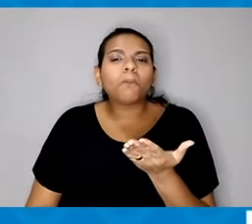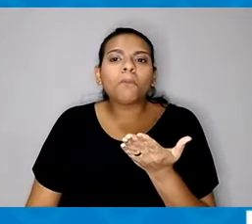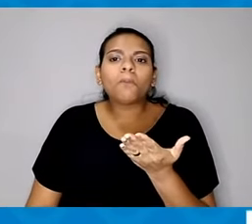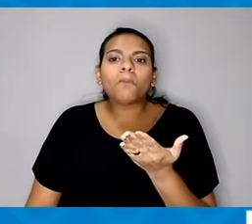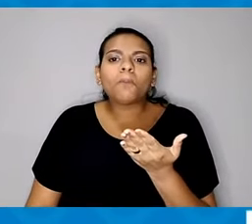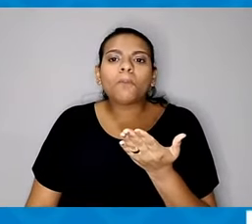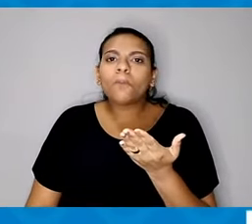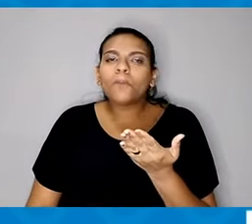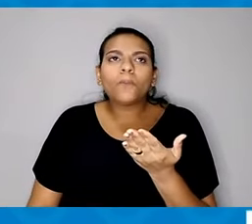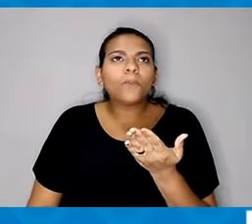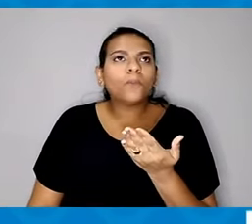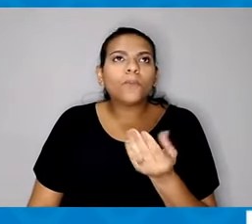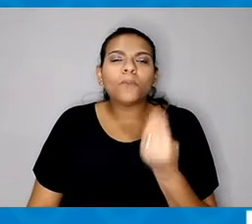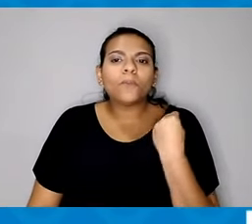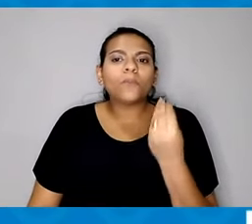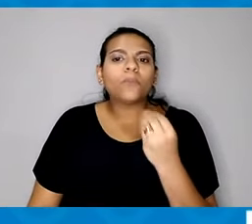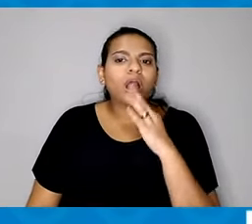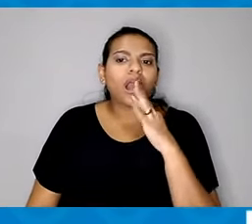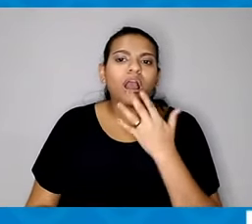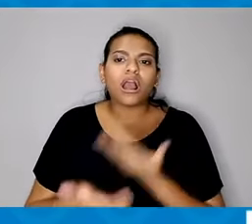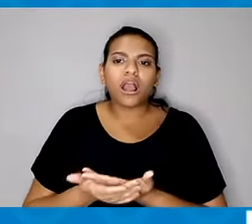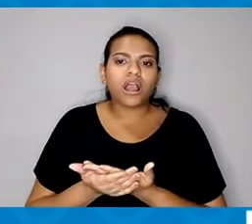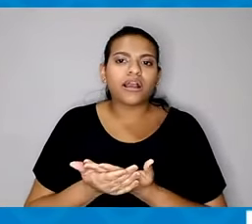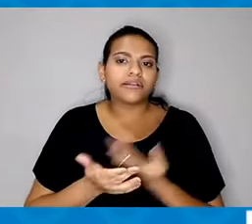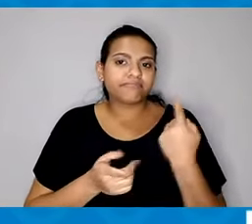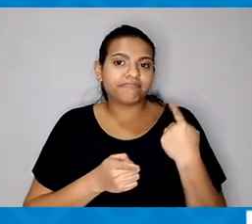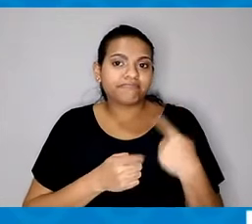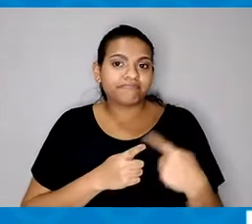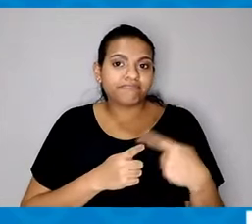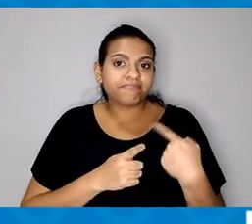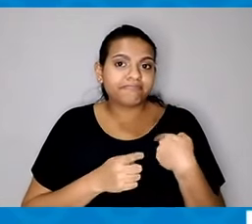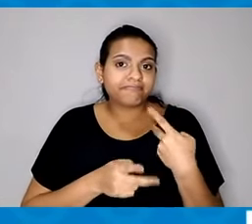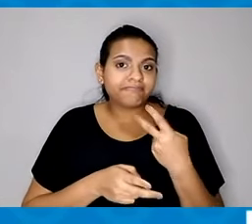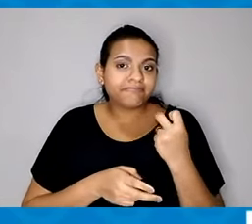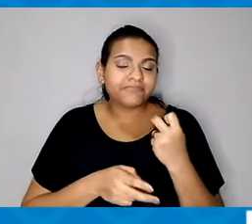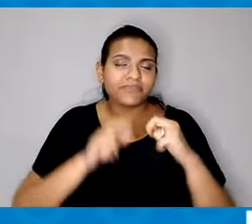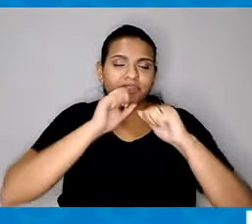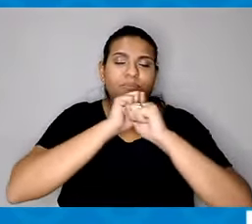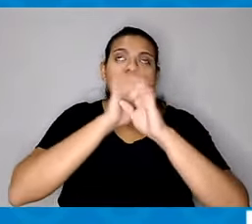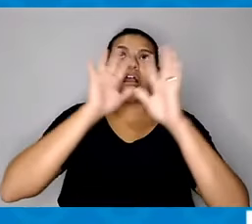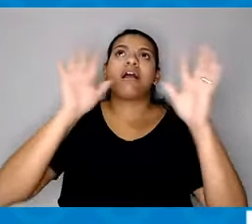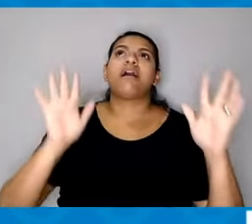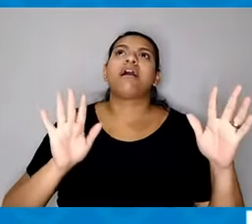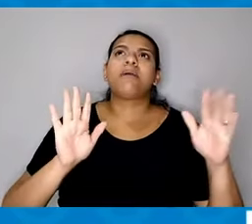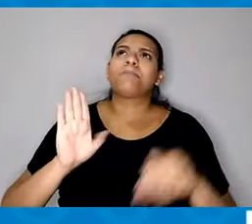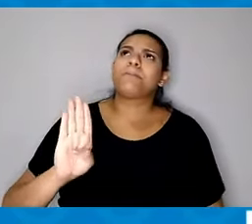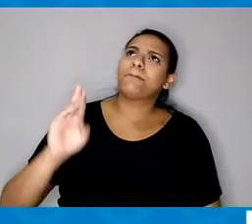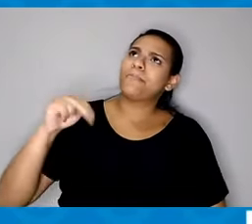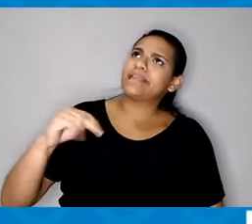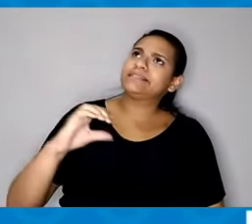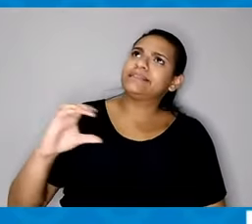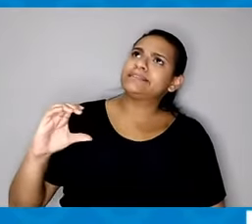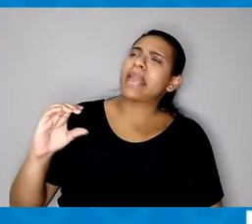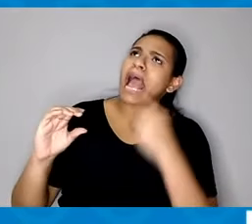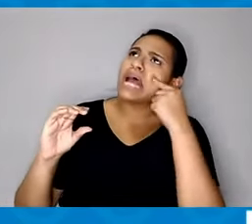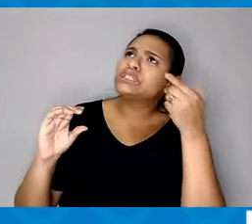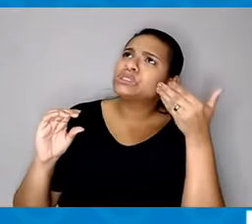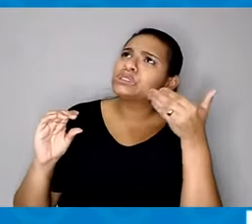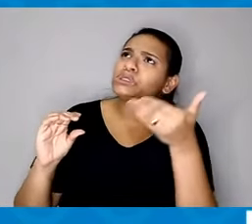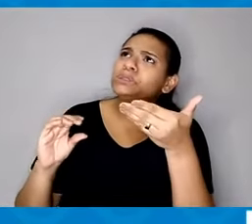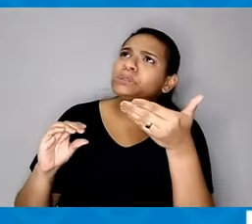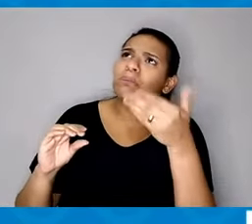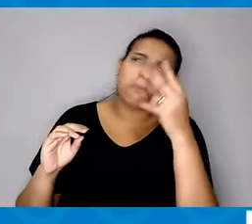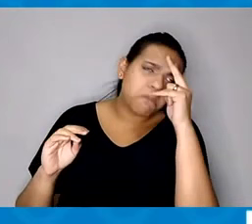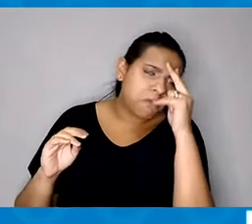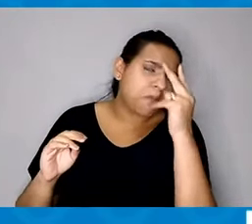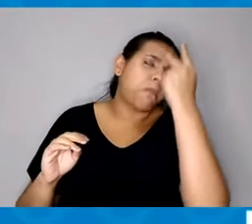a mente suficientemente para olhar a BNCC dessa maneira. E ele confessa que muitos já falaram bastante